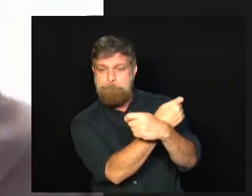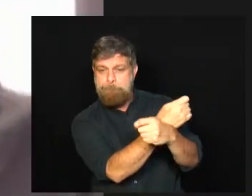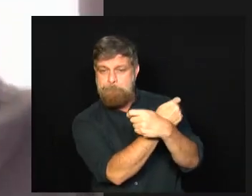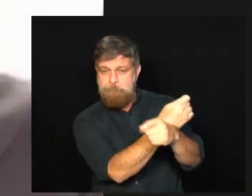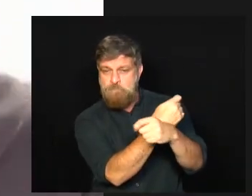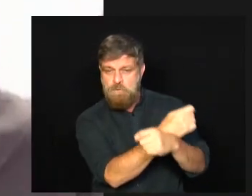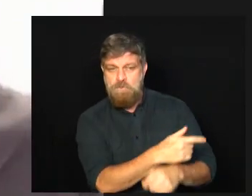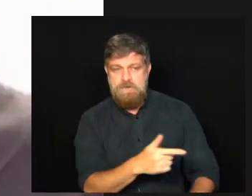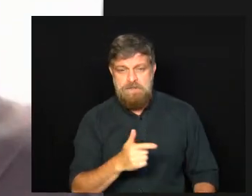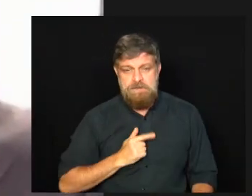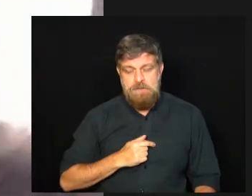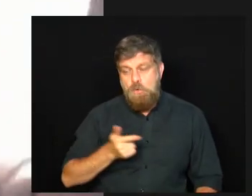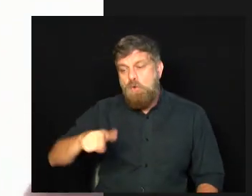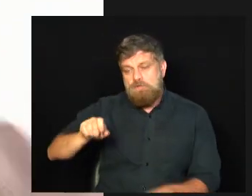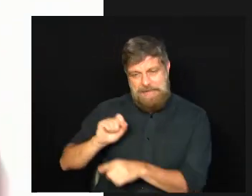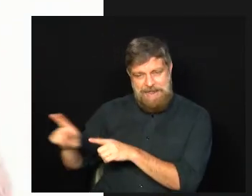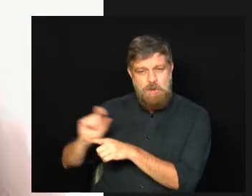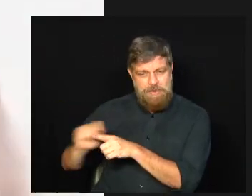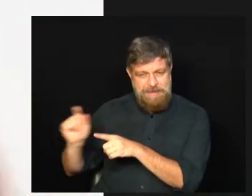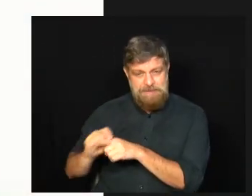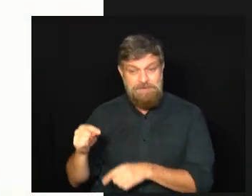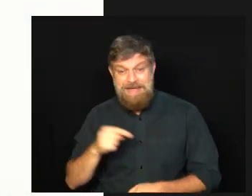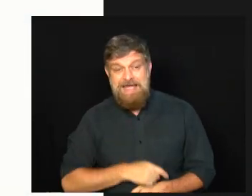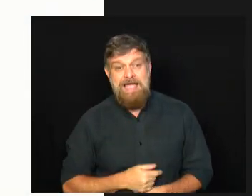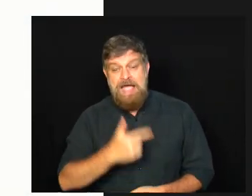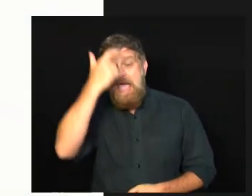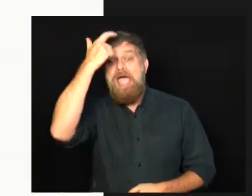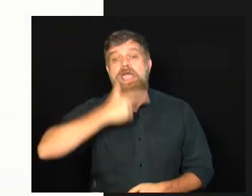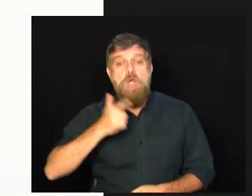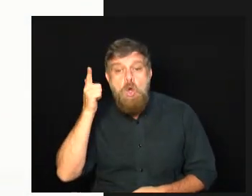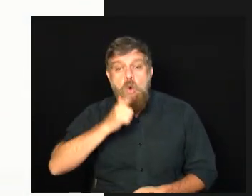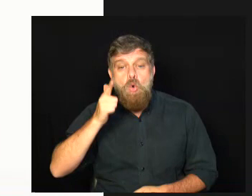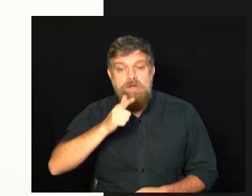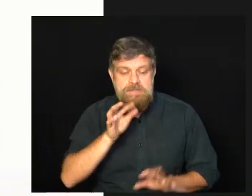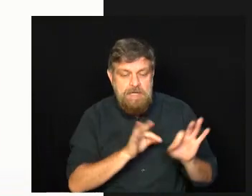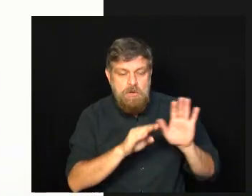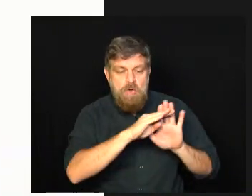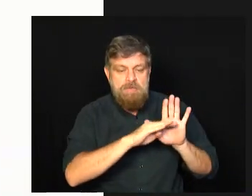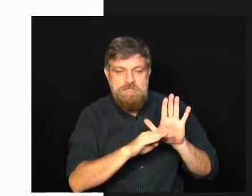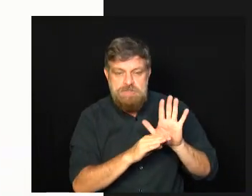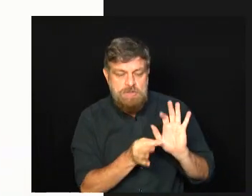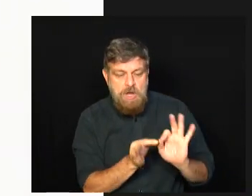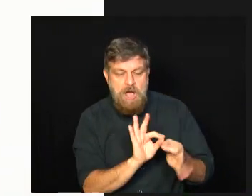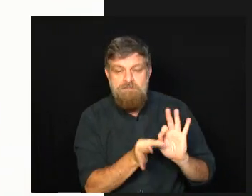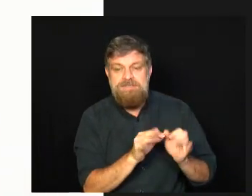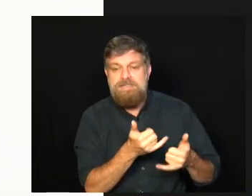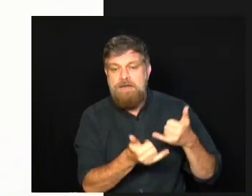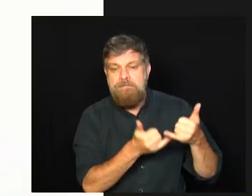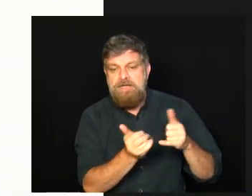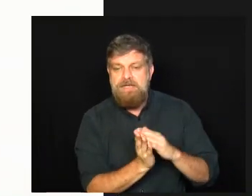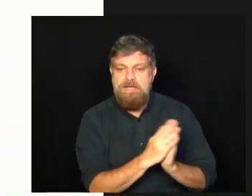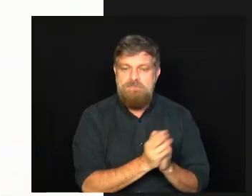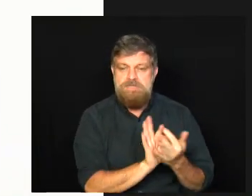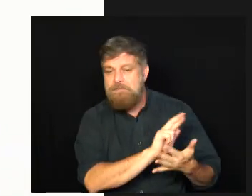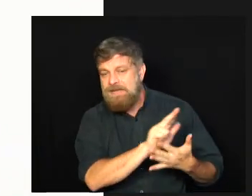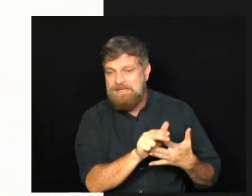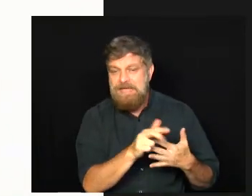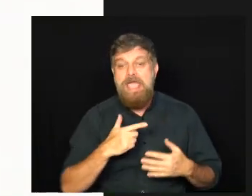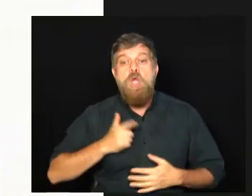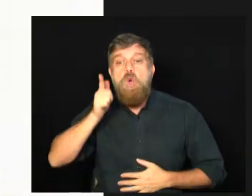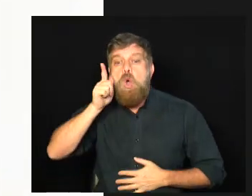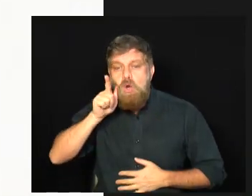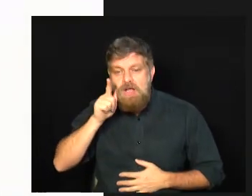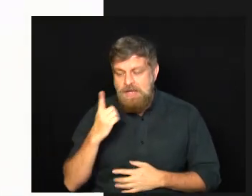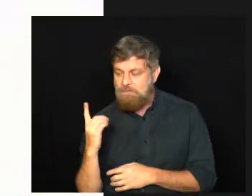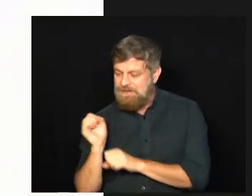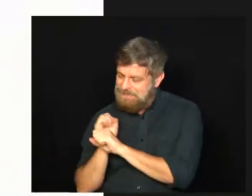o resto é alugado, é o ônibus que eu trouxe com o projeto Brinquedos e Brincadeiras. Eu trouxe e durante